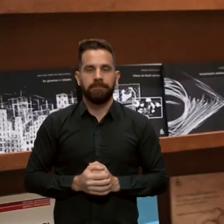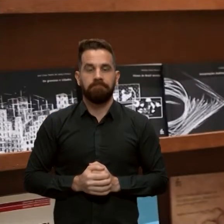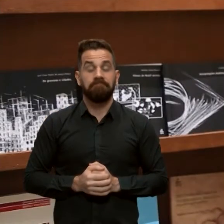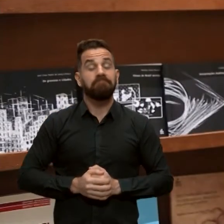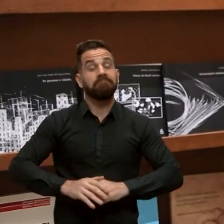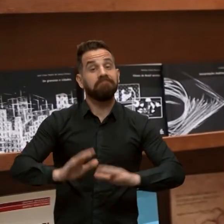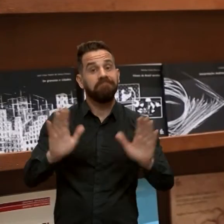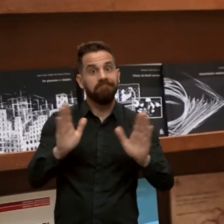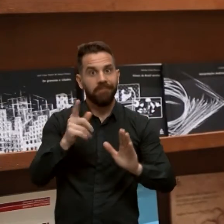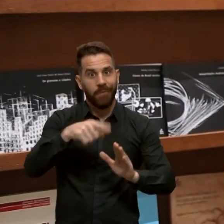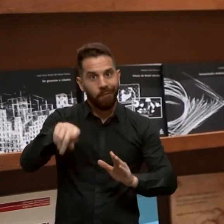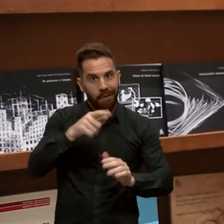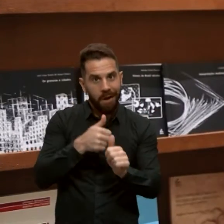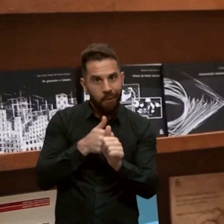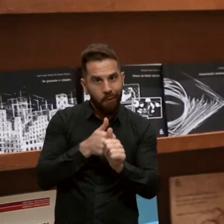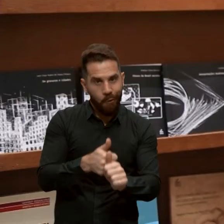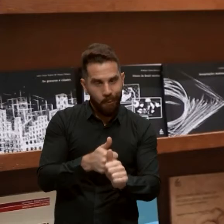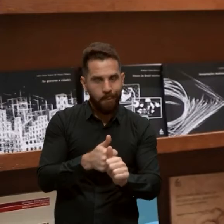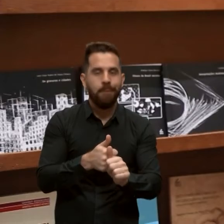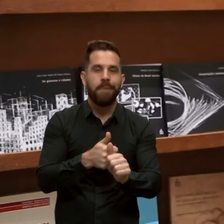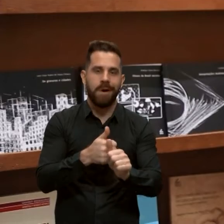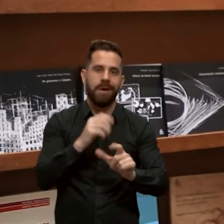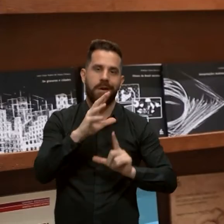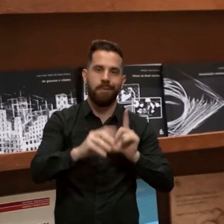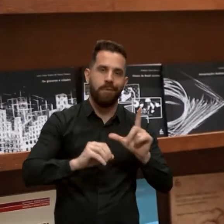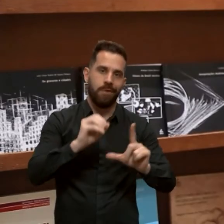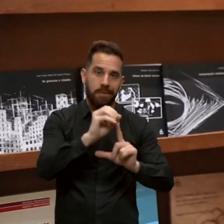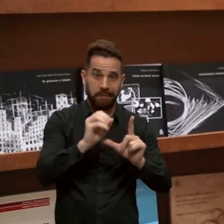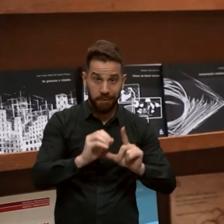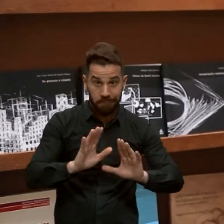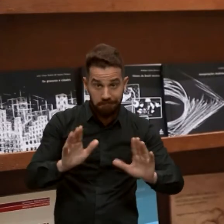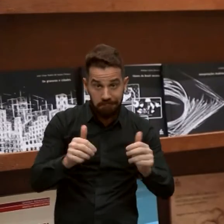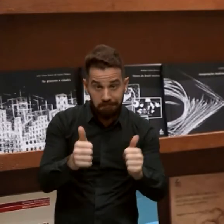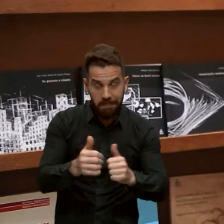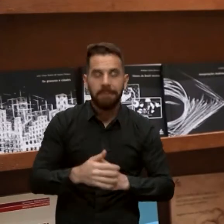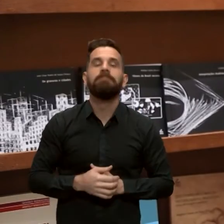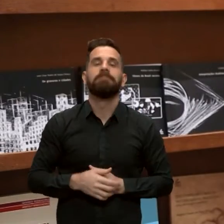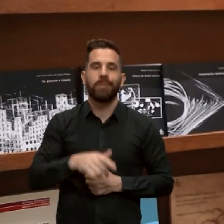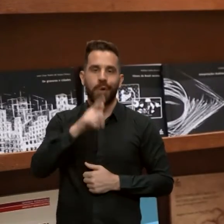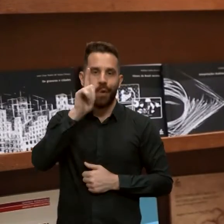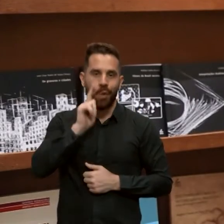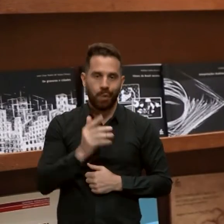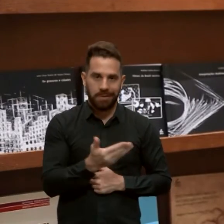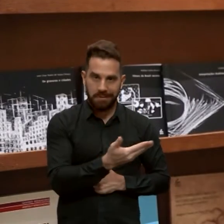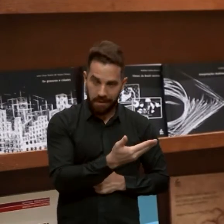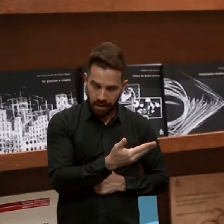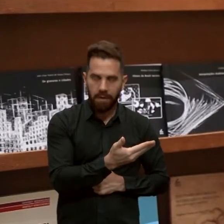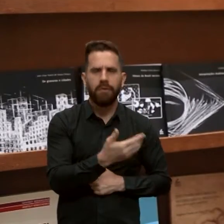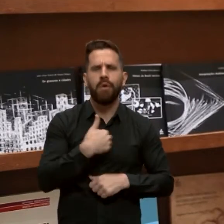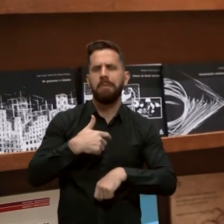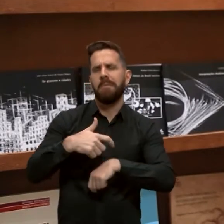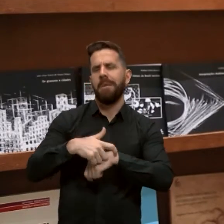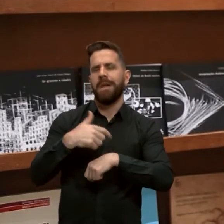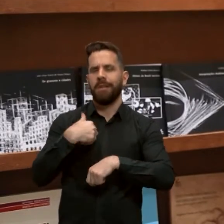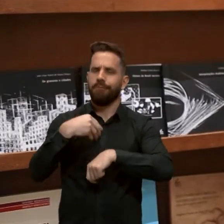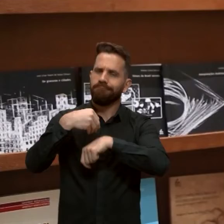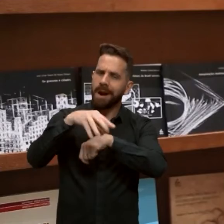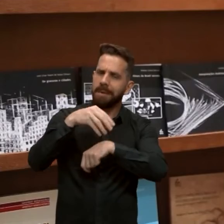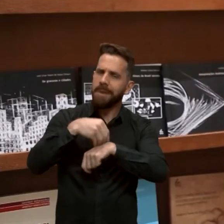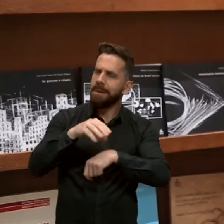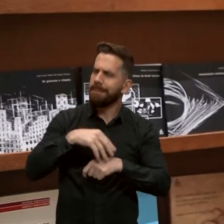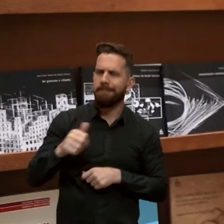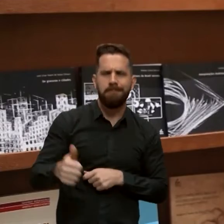Olá para você que acompanha o Mundo UFG, como vai? Tudo bem? Eu sou Gustavo Soares e chegou o momento de eu te sugerir os